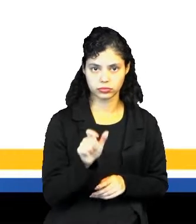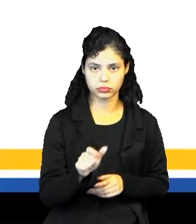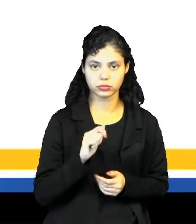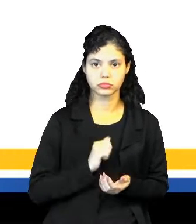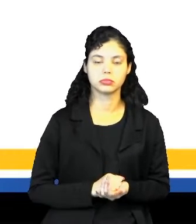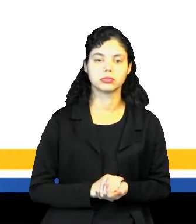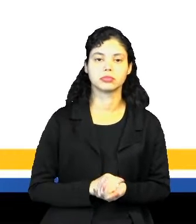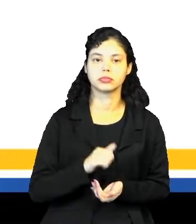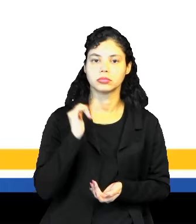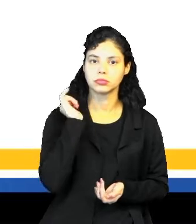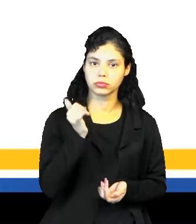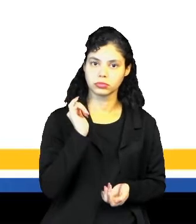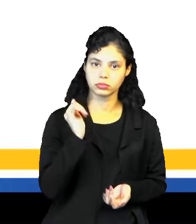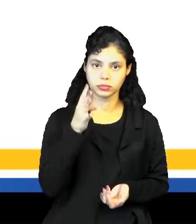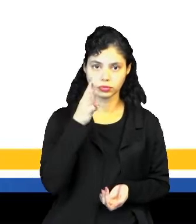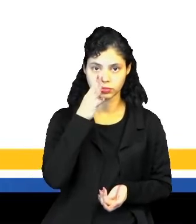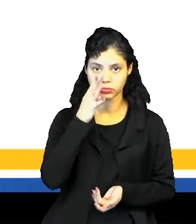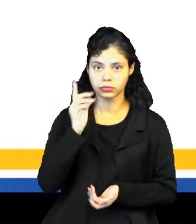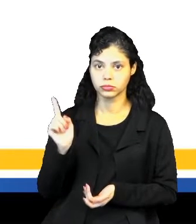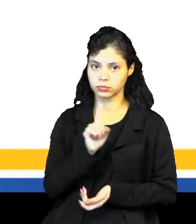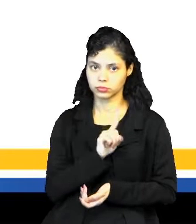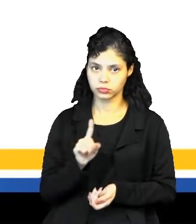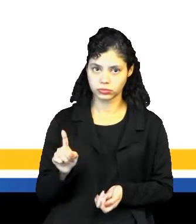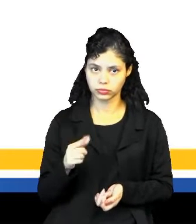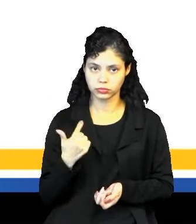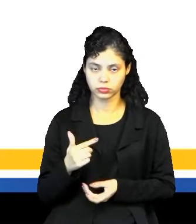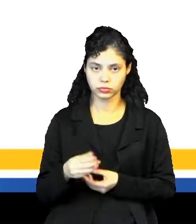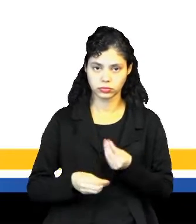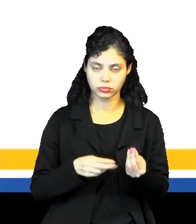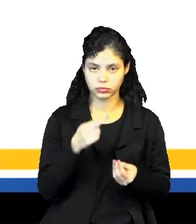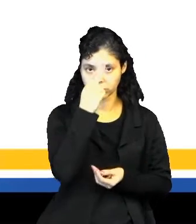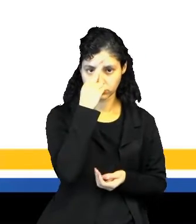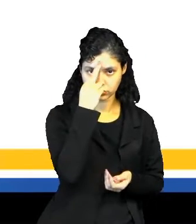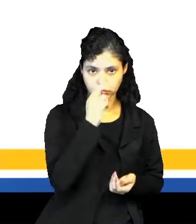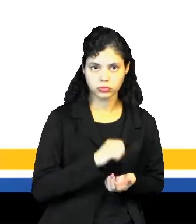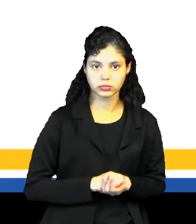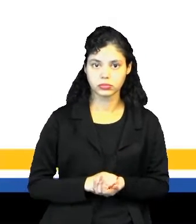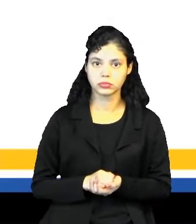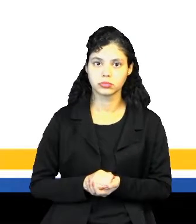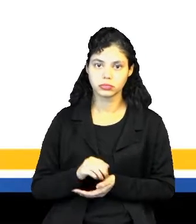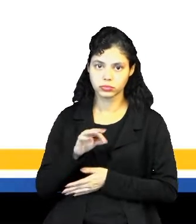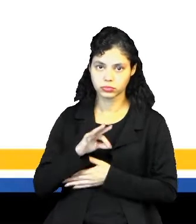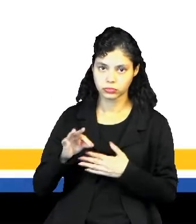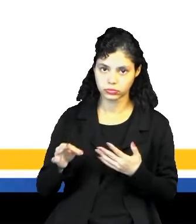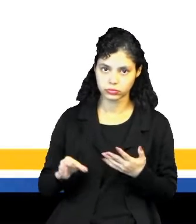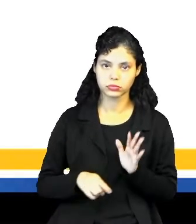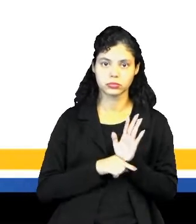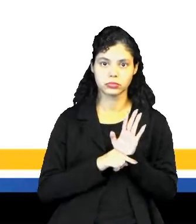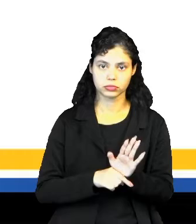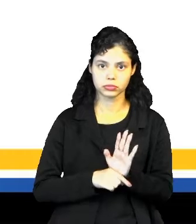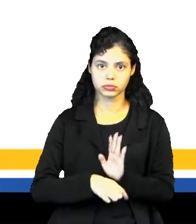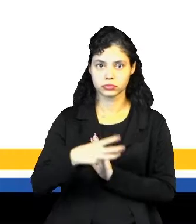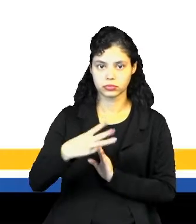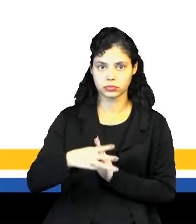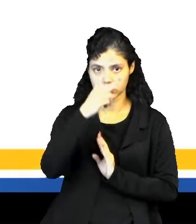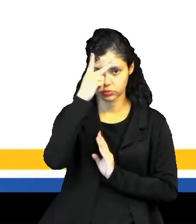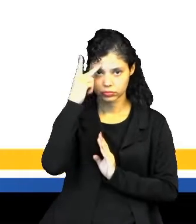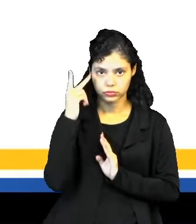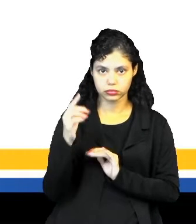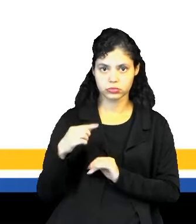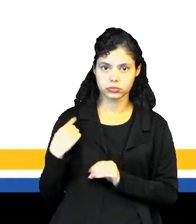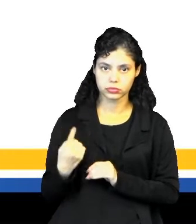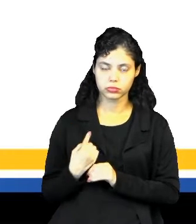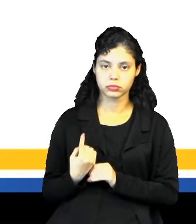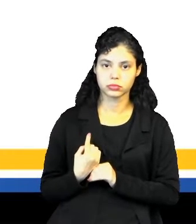personagem, o narrador observador não participa da história. Esse tipo de narração é feito na